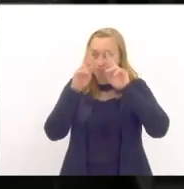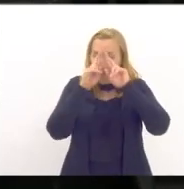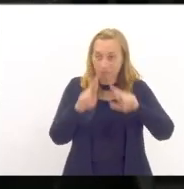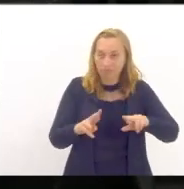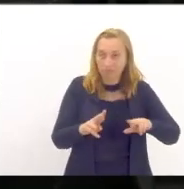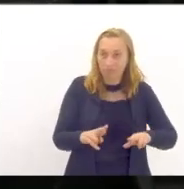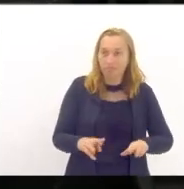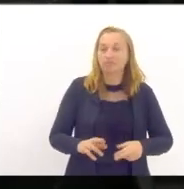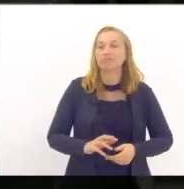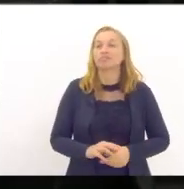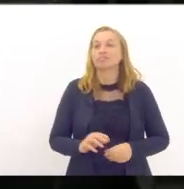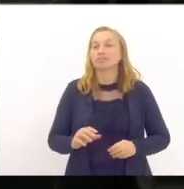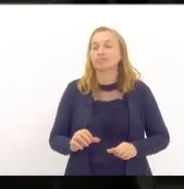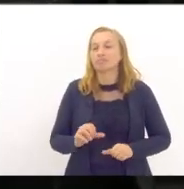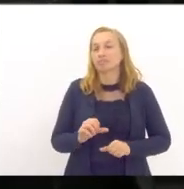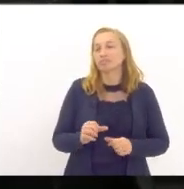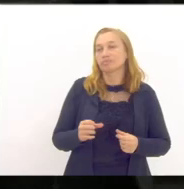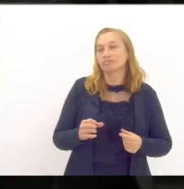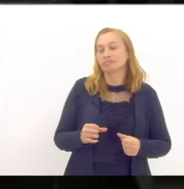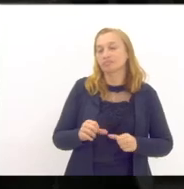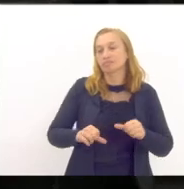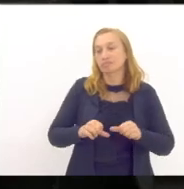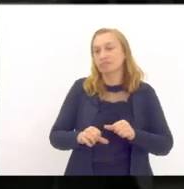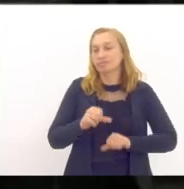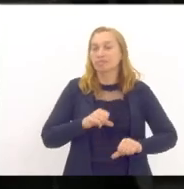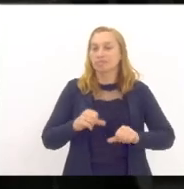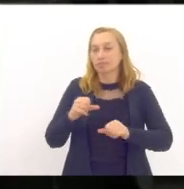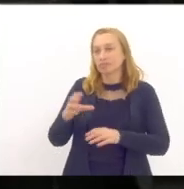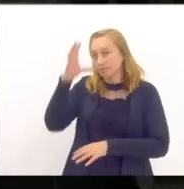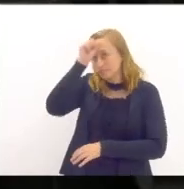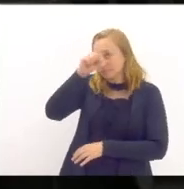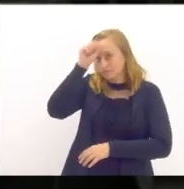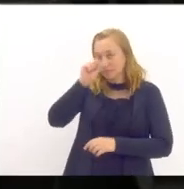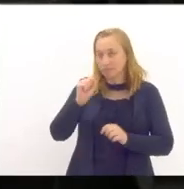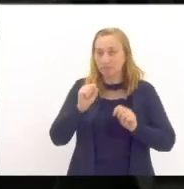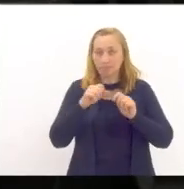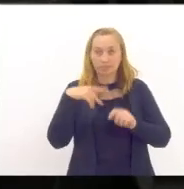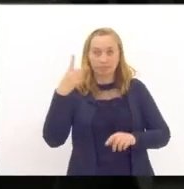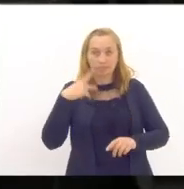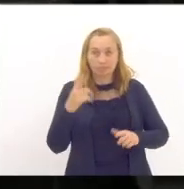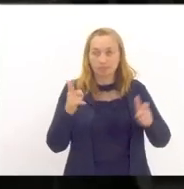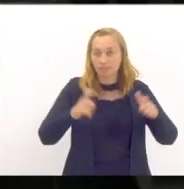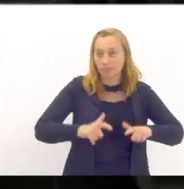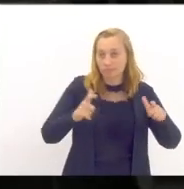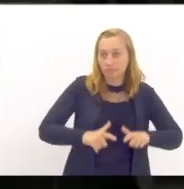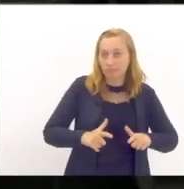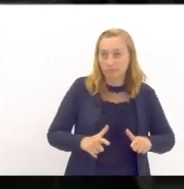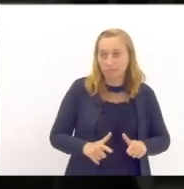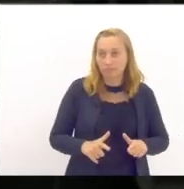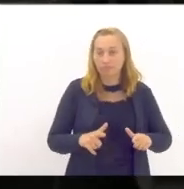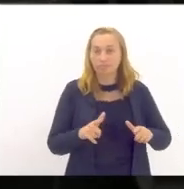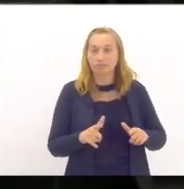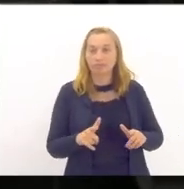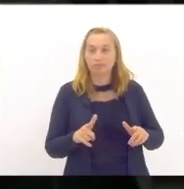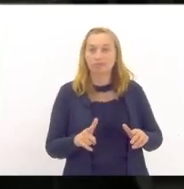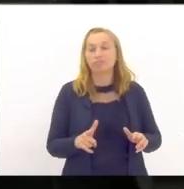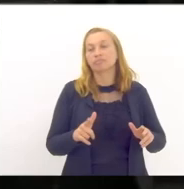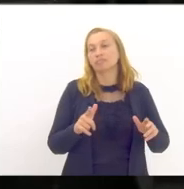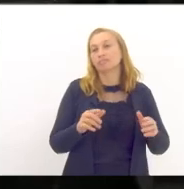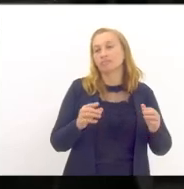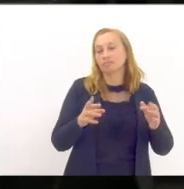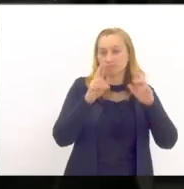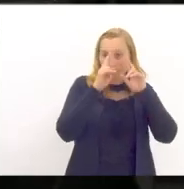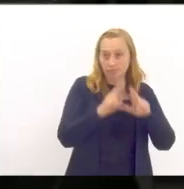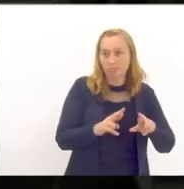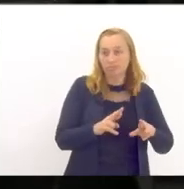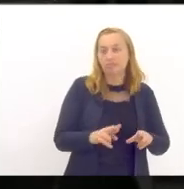à divergência. Aprendi com os senhores e com as senhoras que o parlamento é o espaço da divergência com decoro.